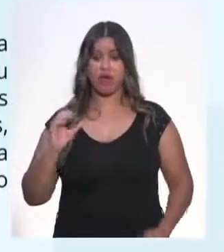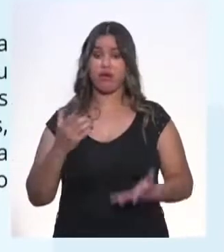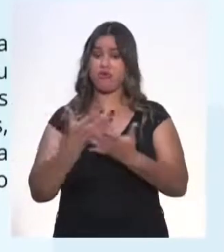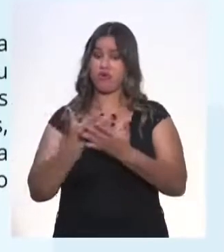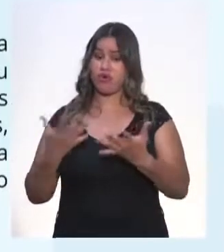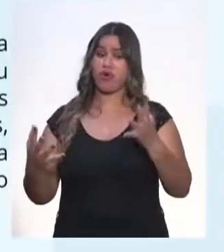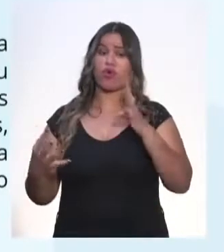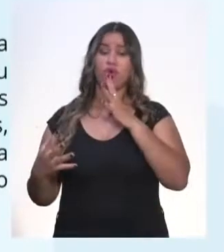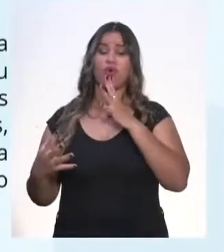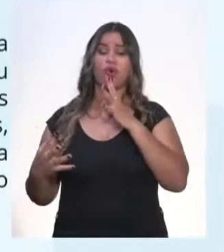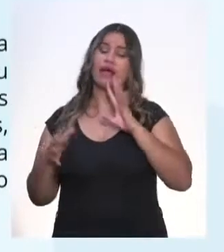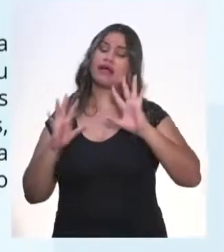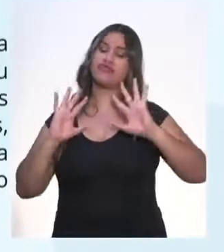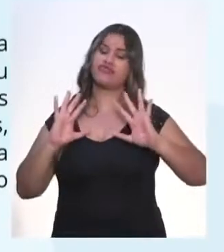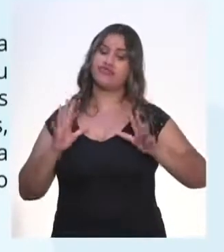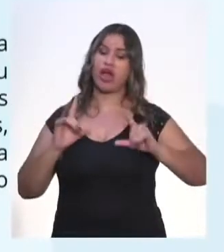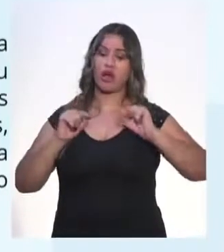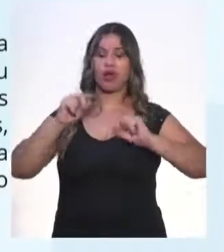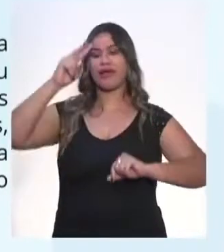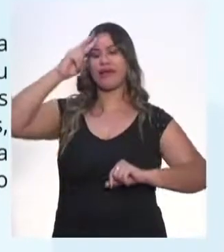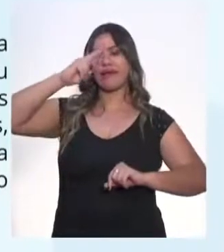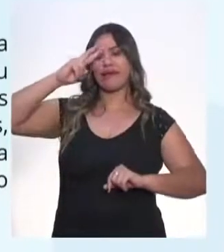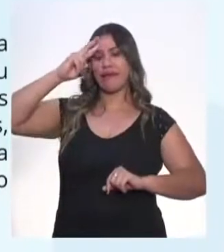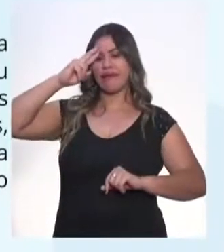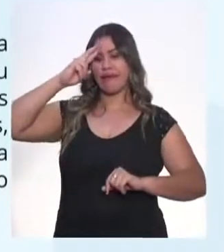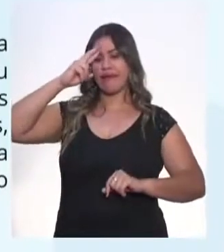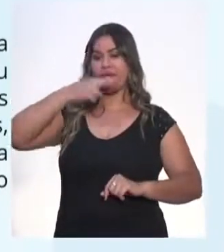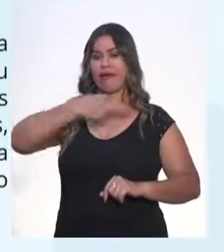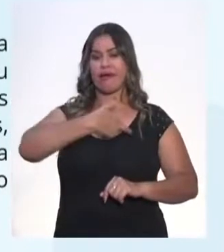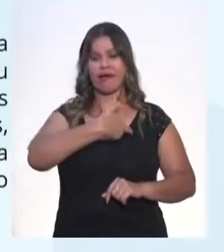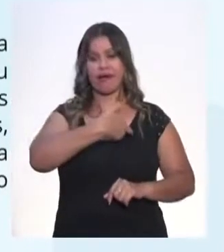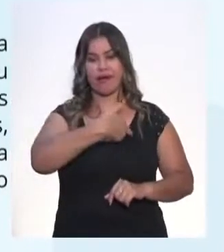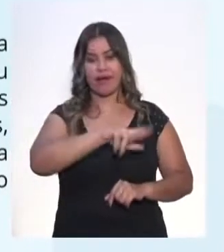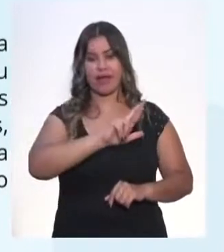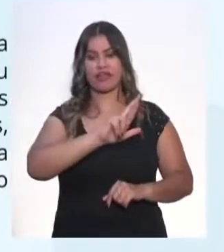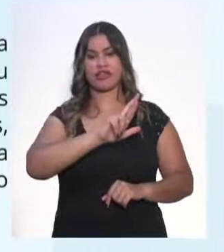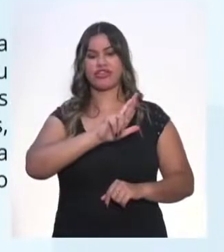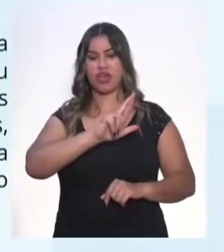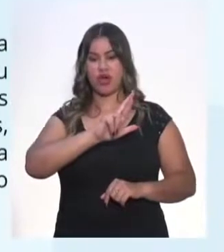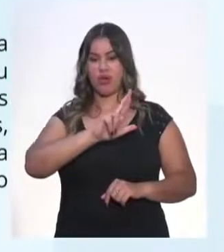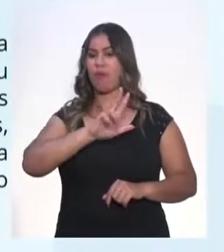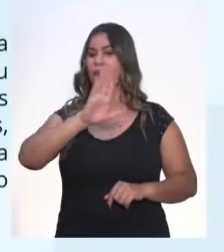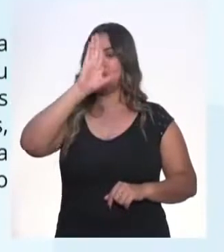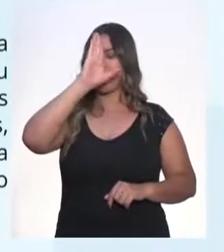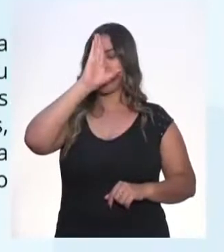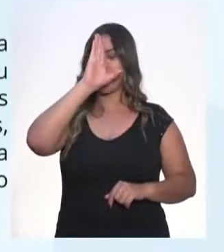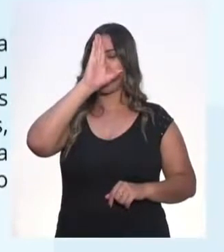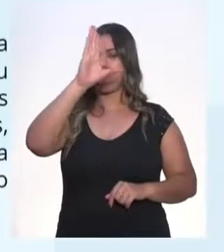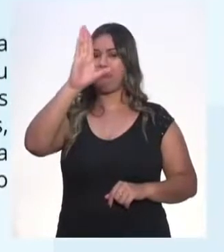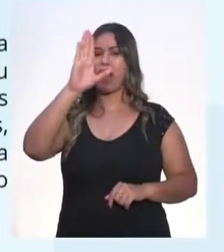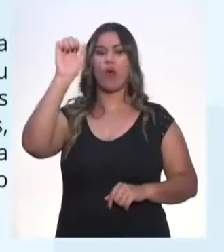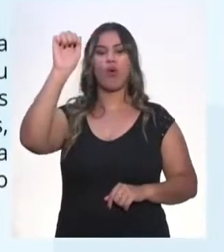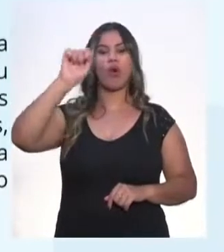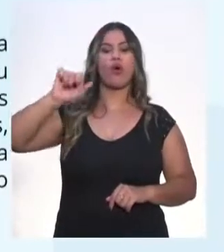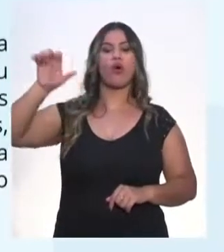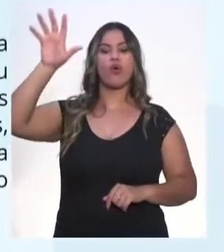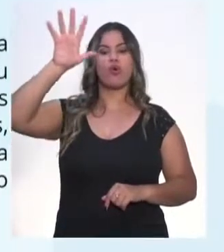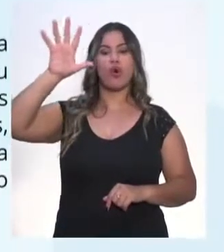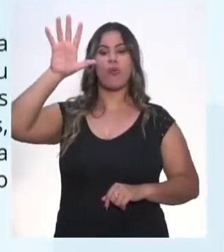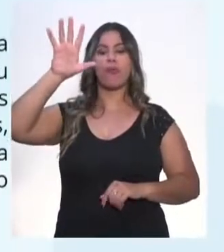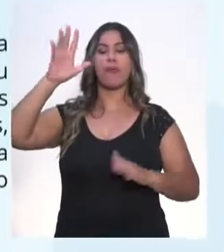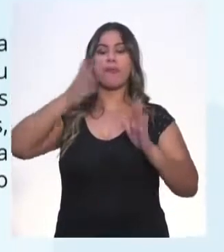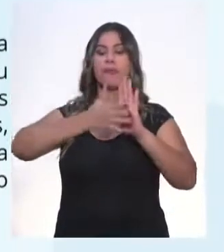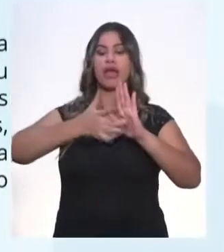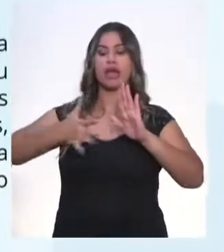na lembrança, era a religião que imperava ali na Europa durante a Idade